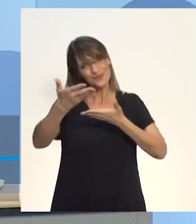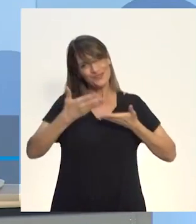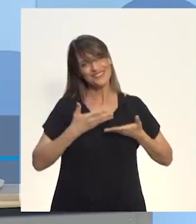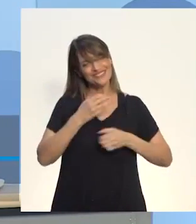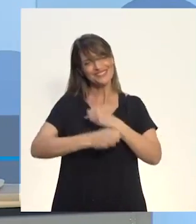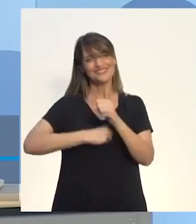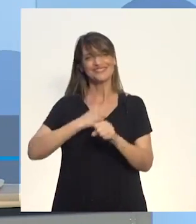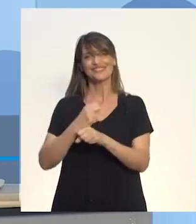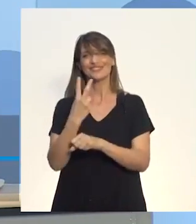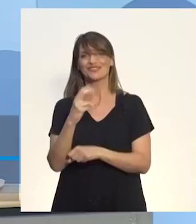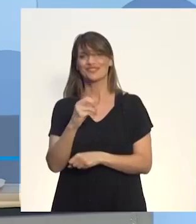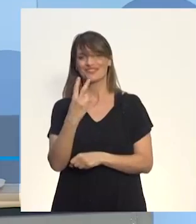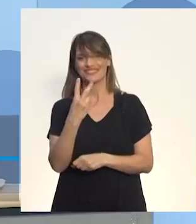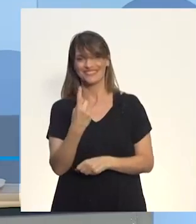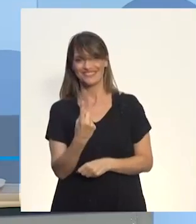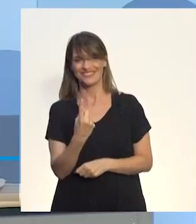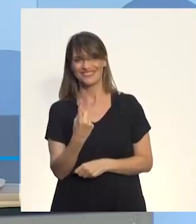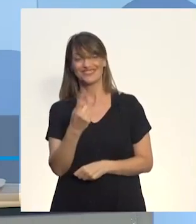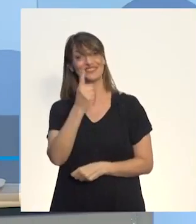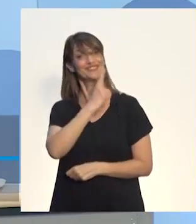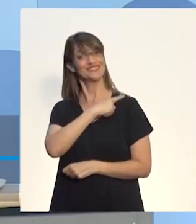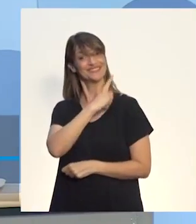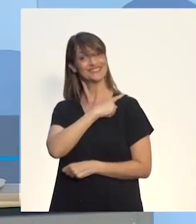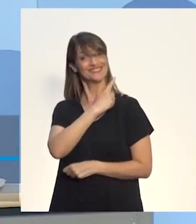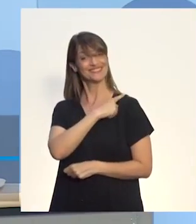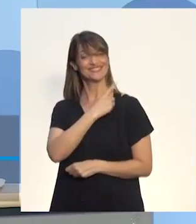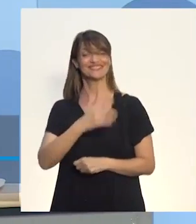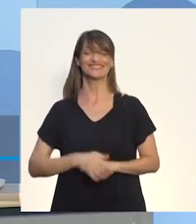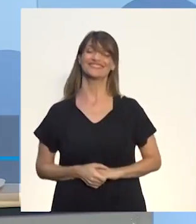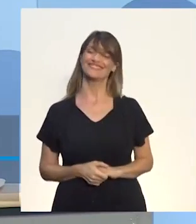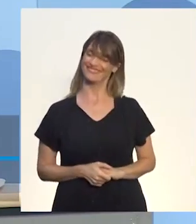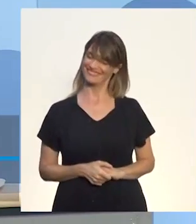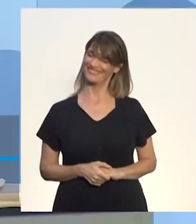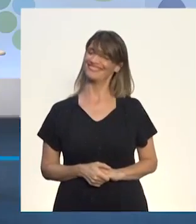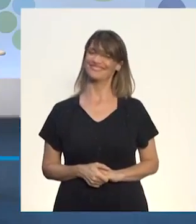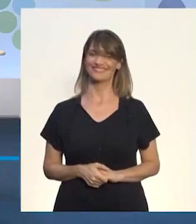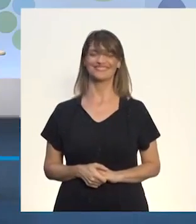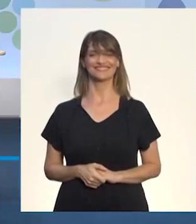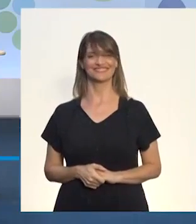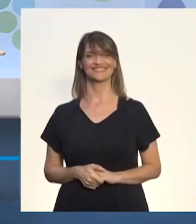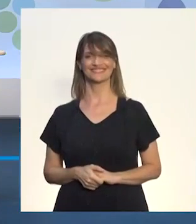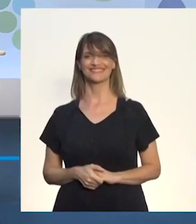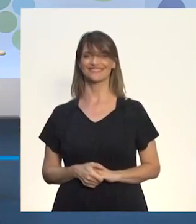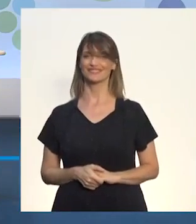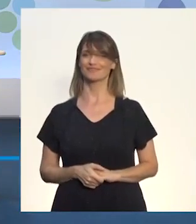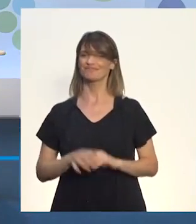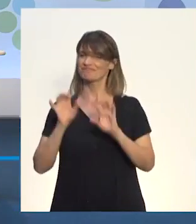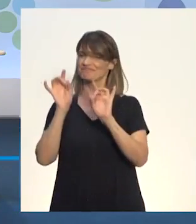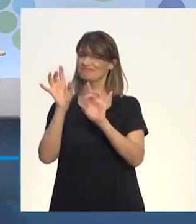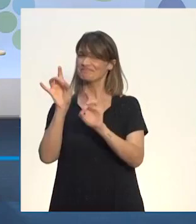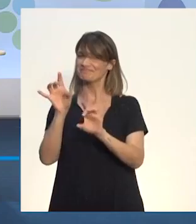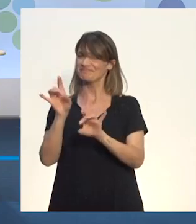de 2021, no primeiro ano. Exatamente, que momento especial. Um momento né?